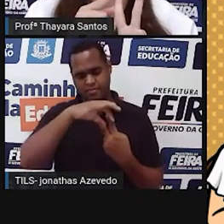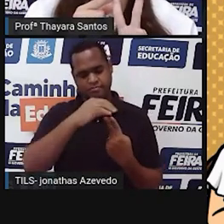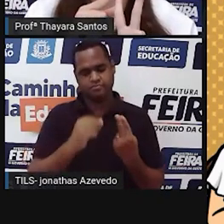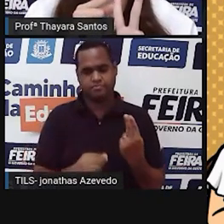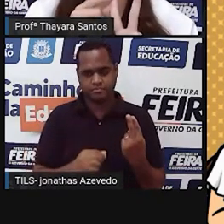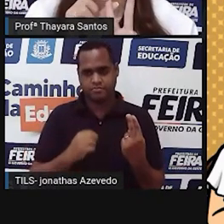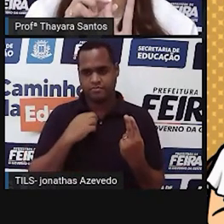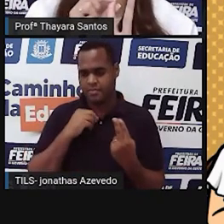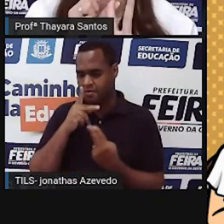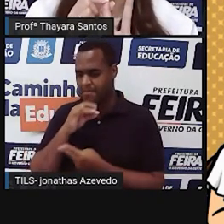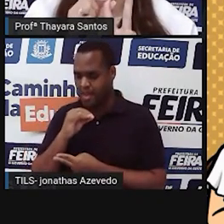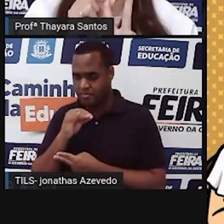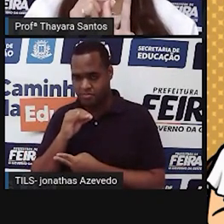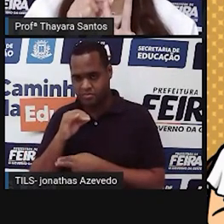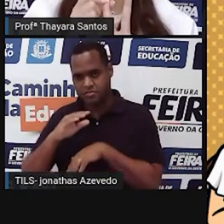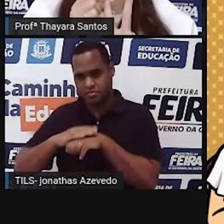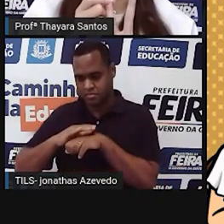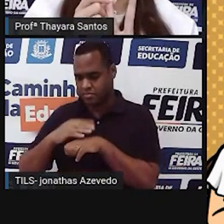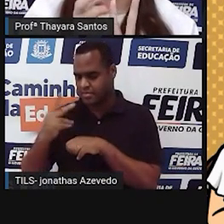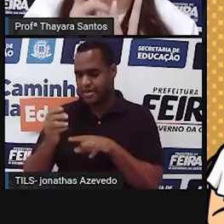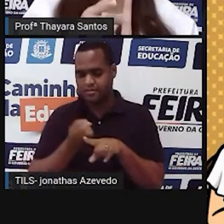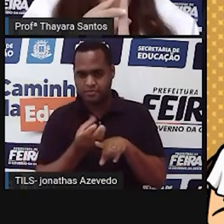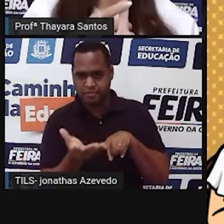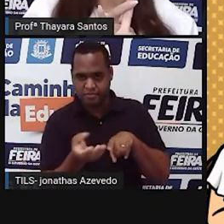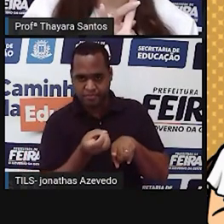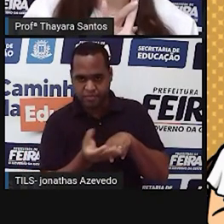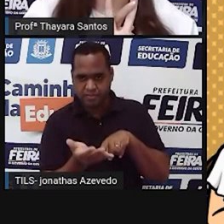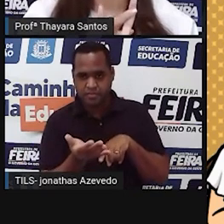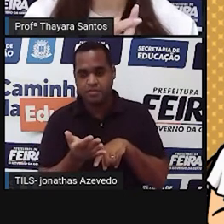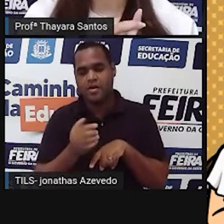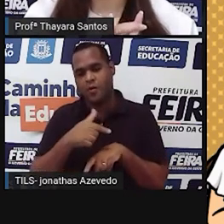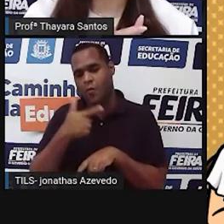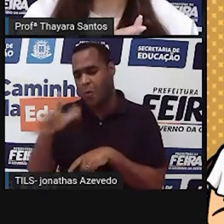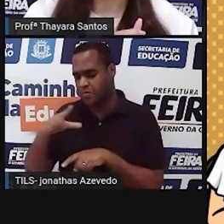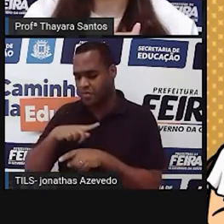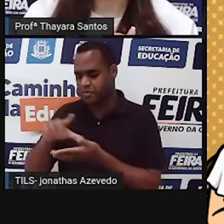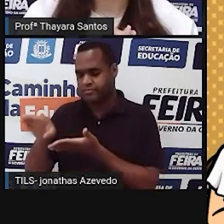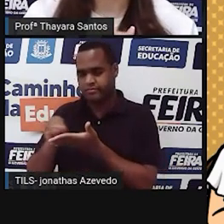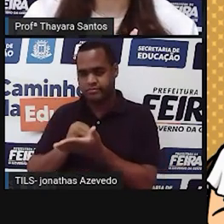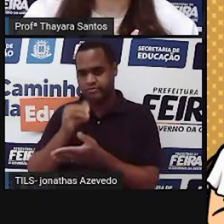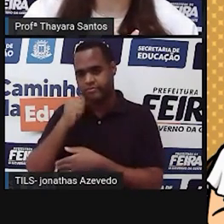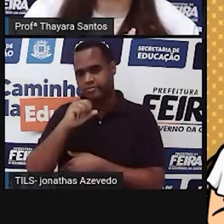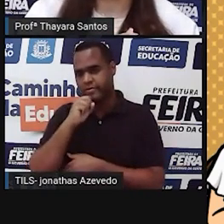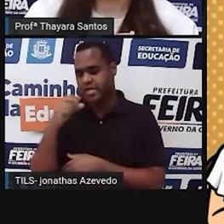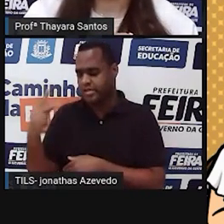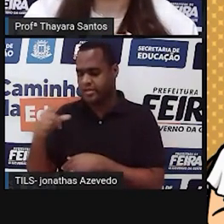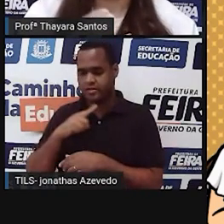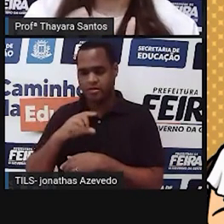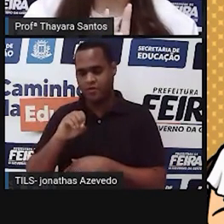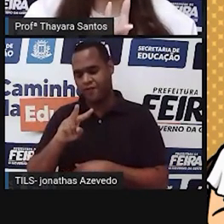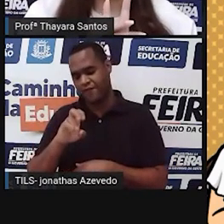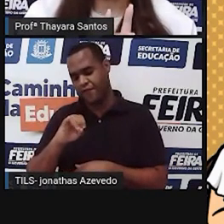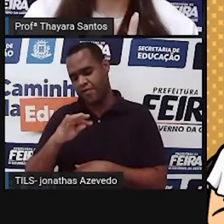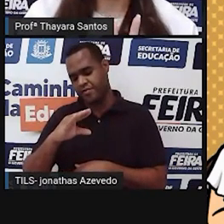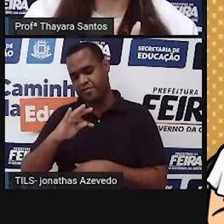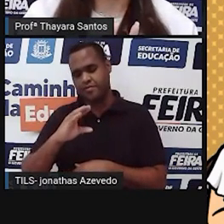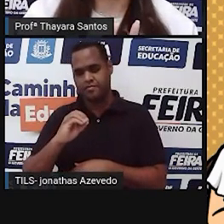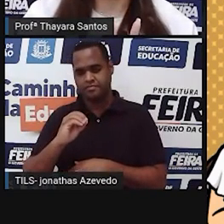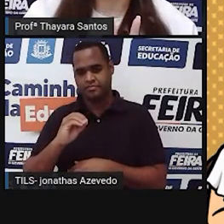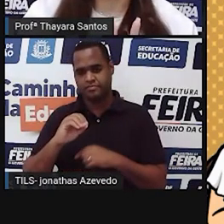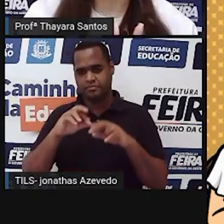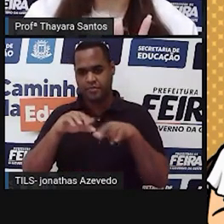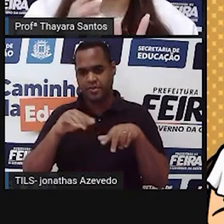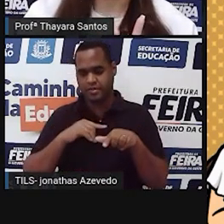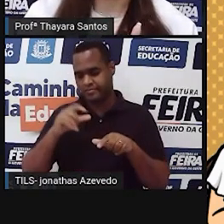a gente herdou do nosso pai, veio lá do espermatozoide, e o outro a gente herdou da nossa mãe, que veio lá do ovócito. Então, todas as